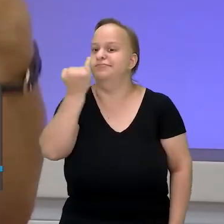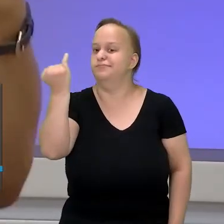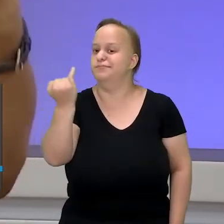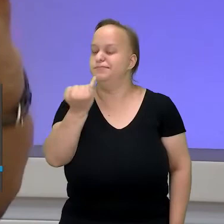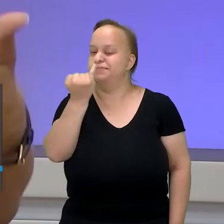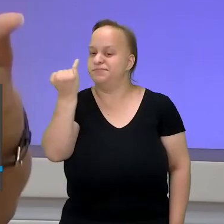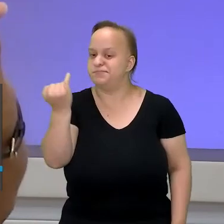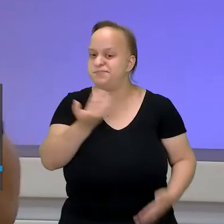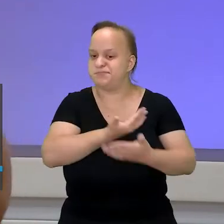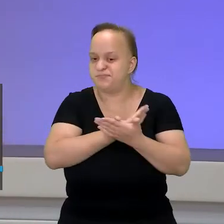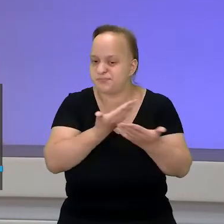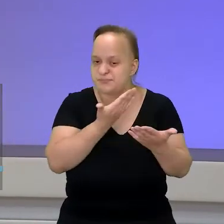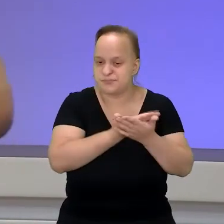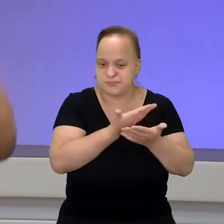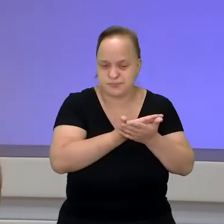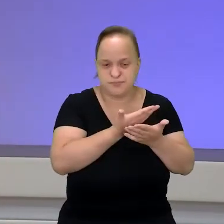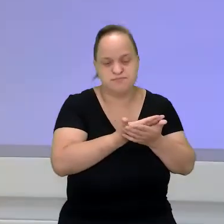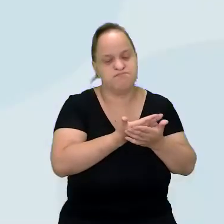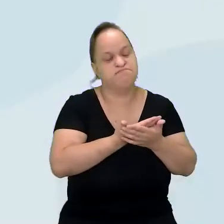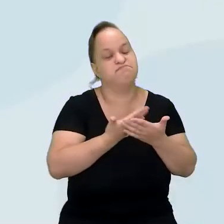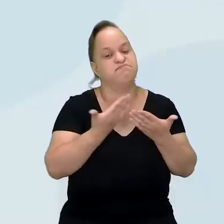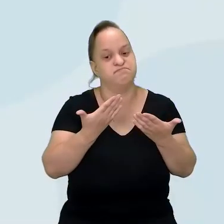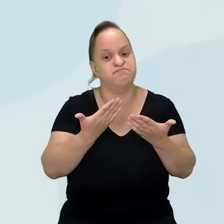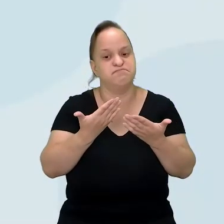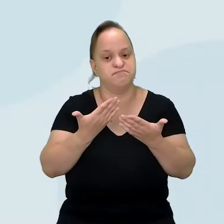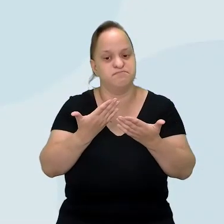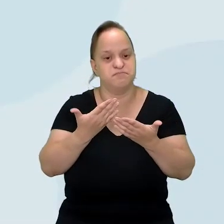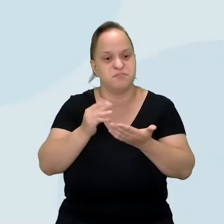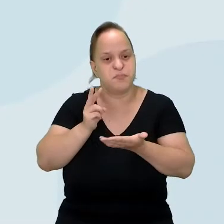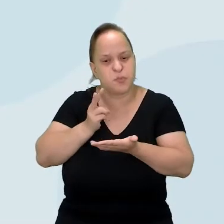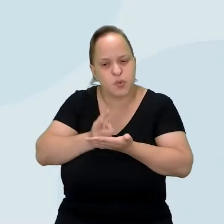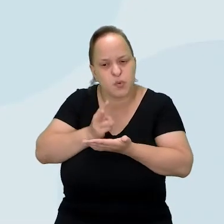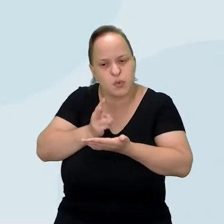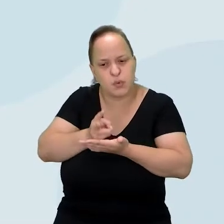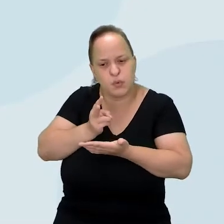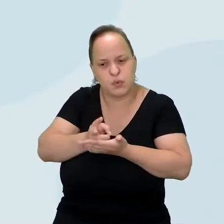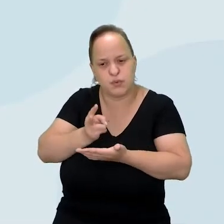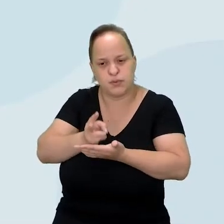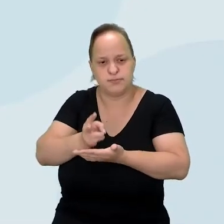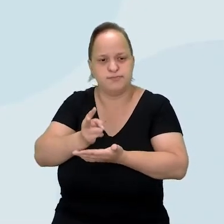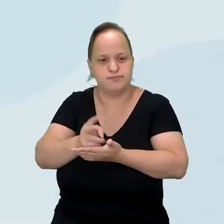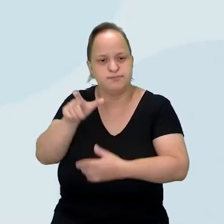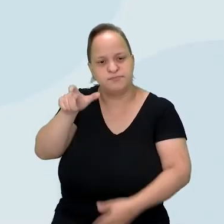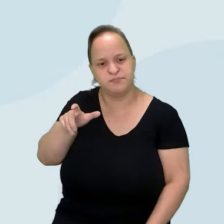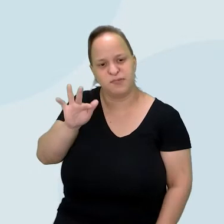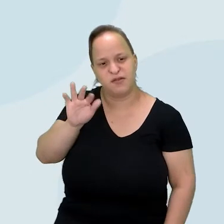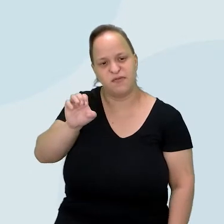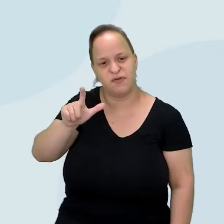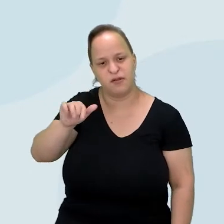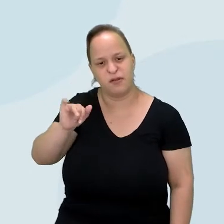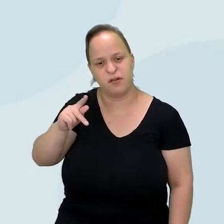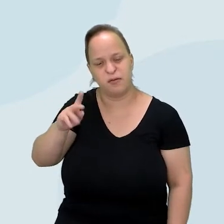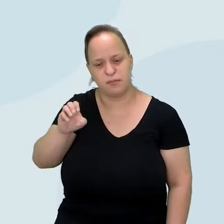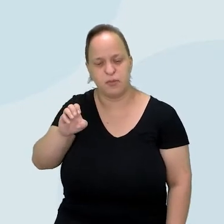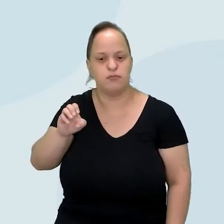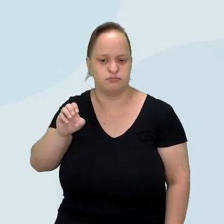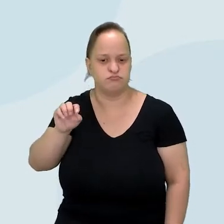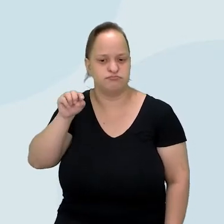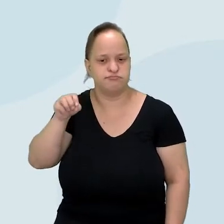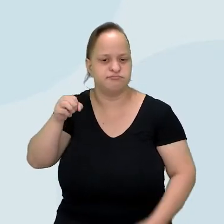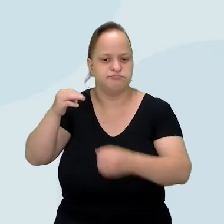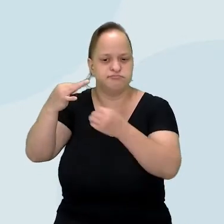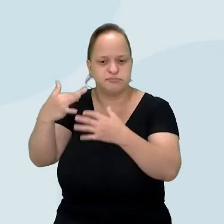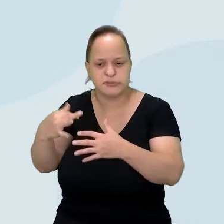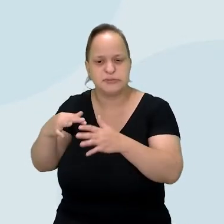gente estudar também. Bom, continuando então esse processo, de acordo com o Felipe, algumas fontes